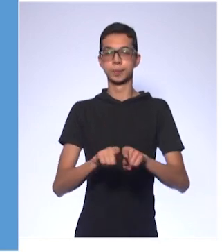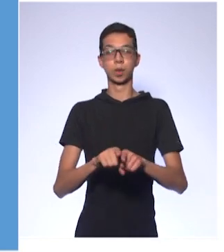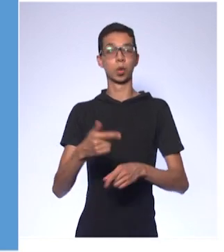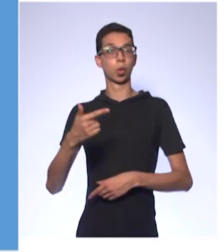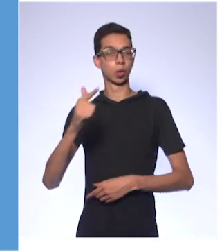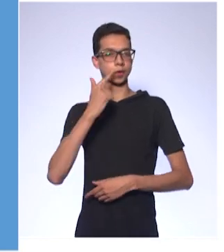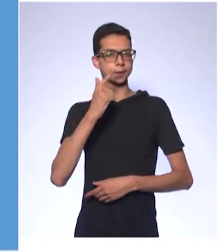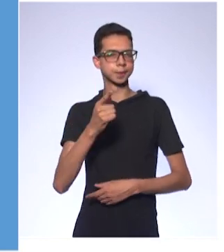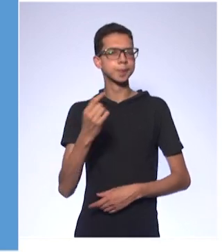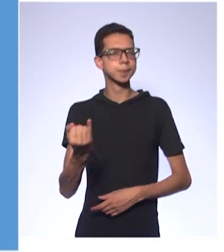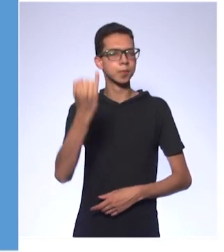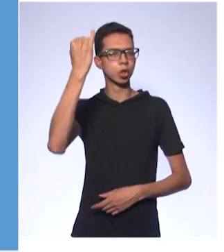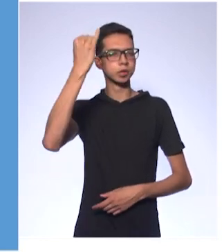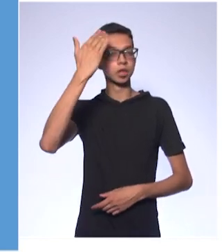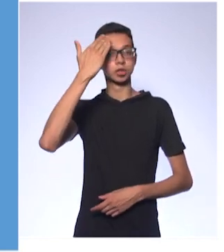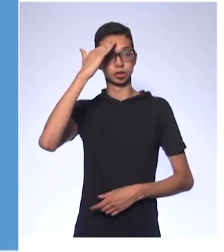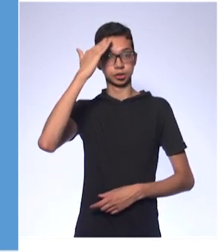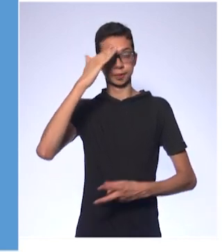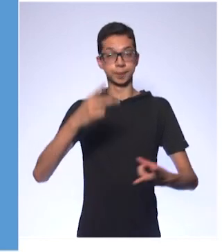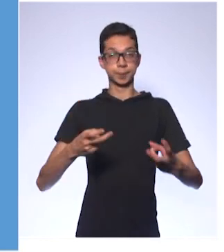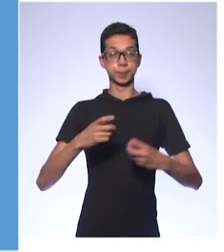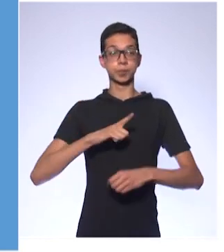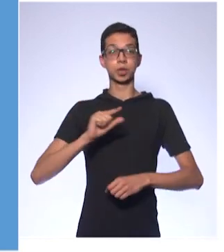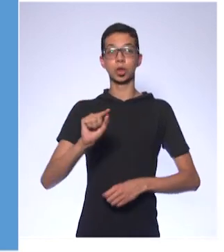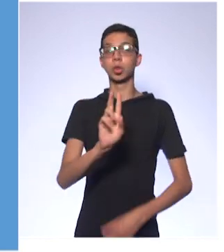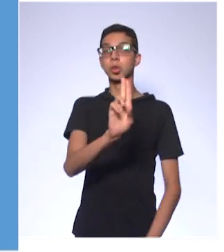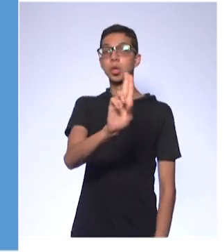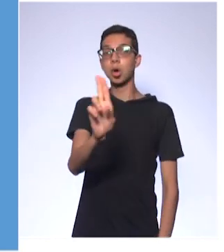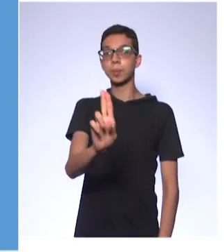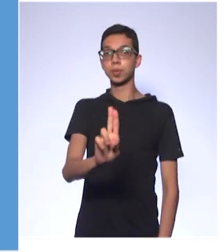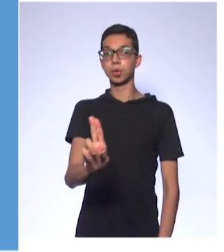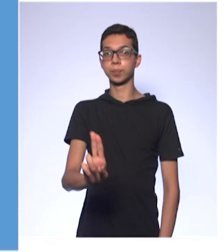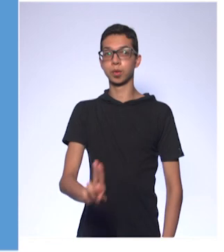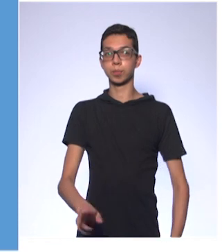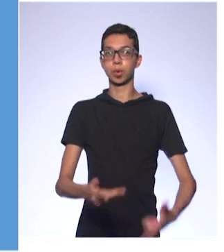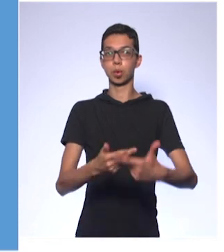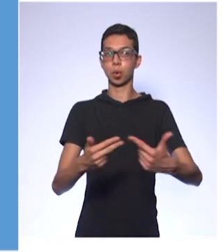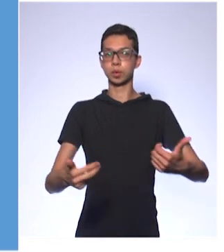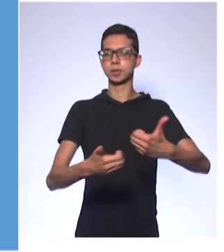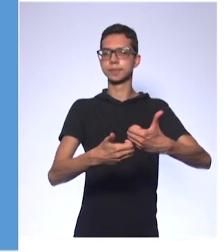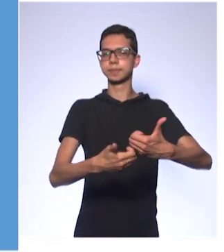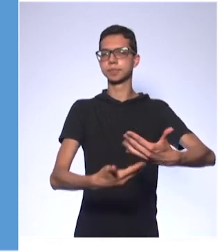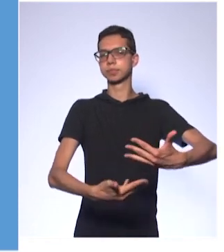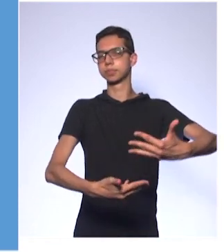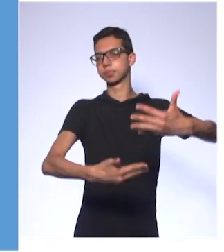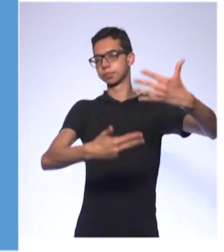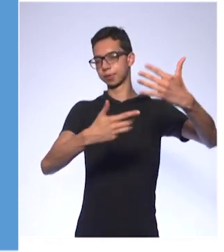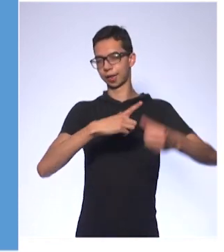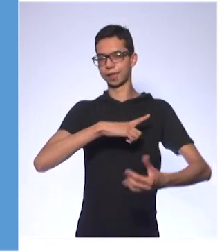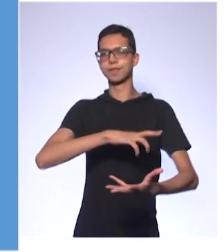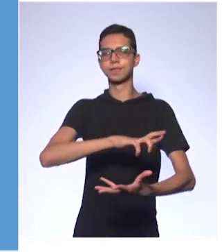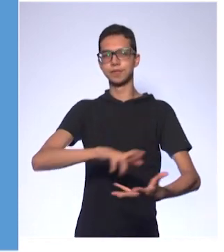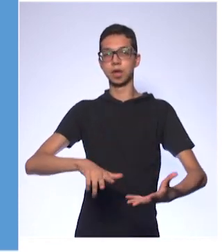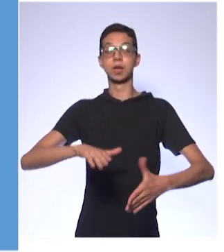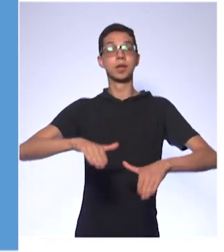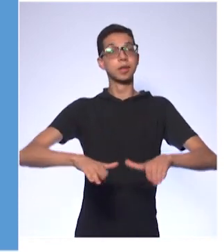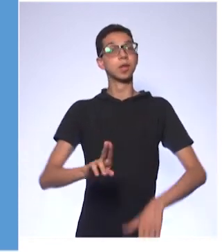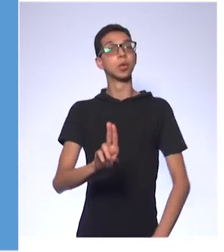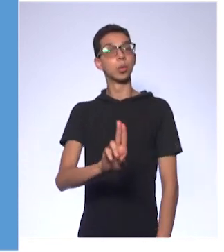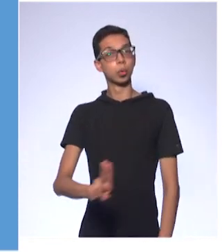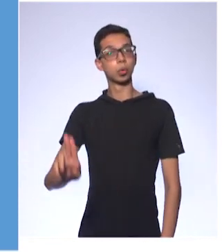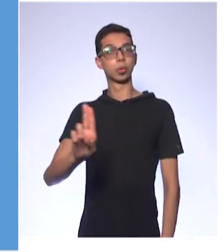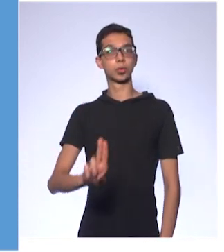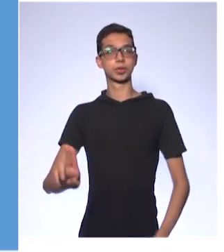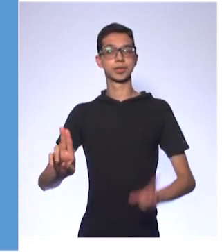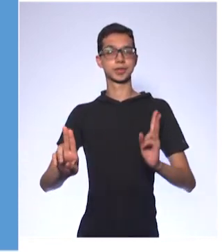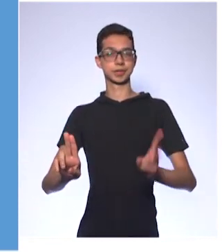já percebeu que a gente tem o nome de um monte de coisas que provavelmente se usa nesse alimento